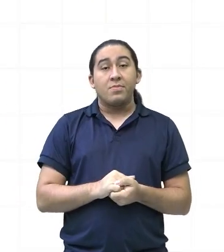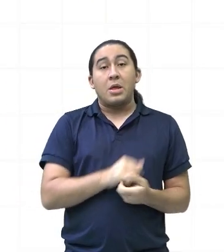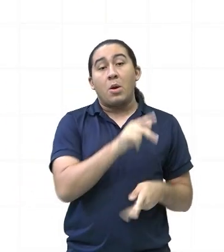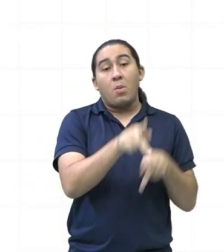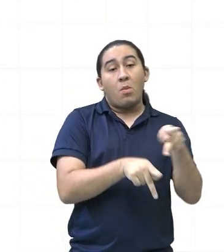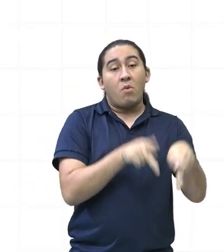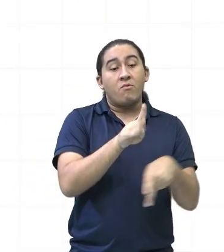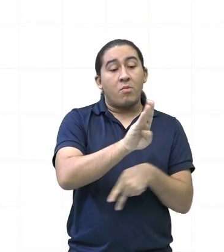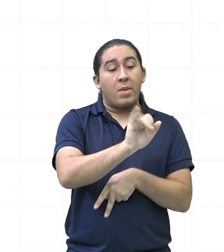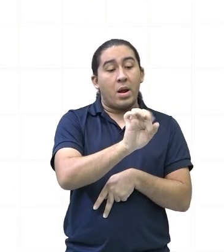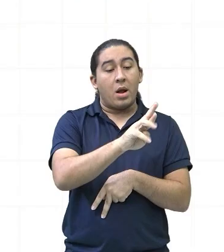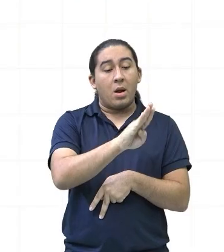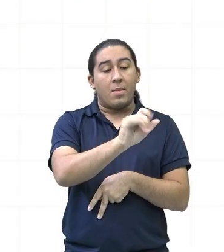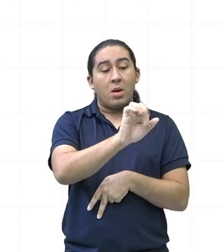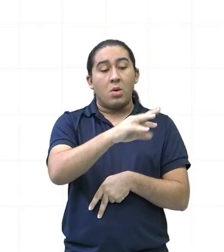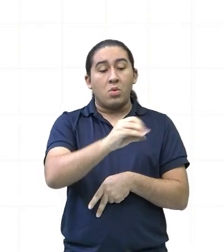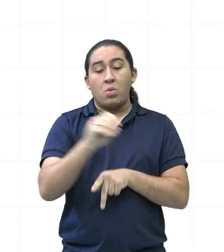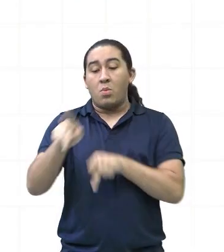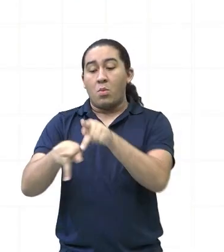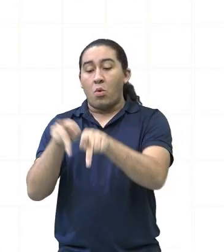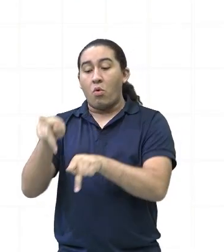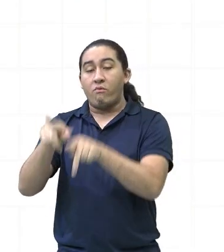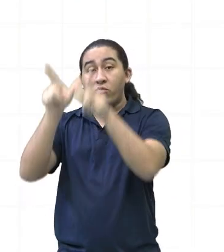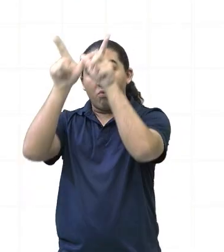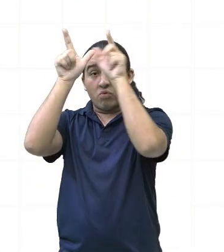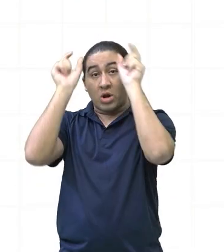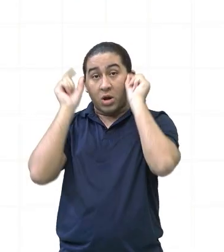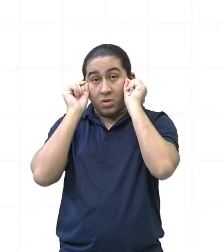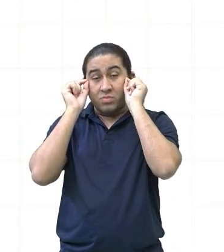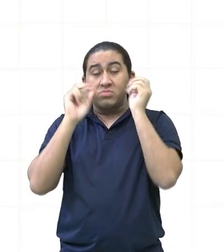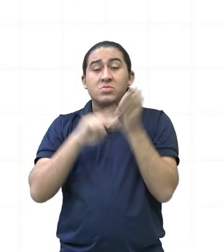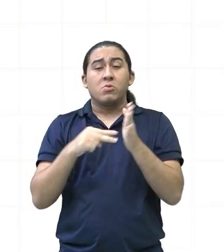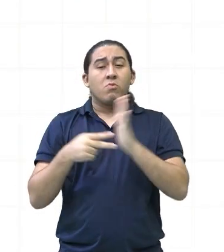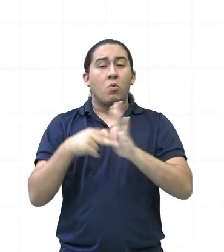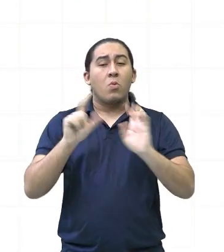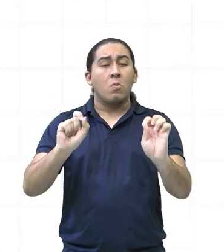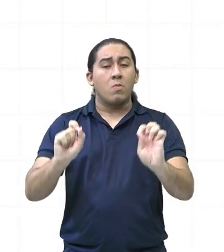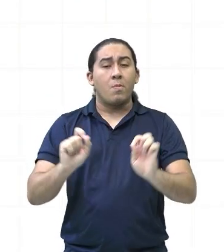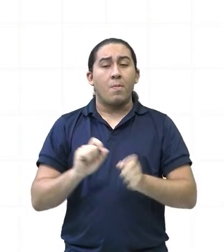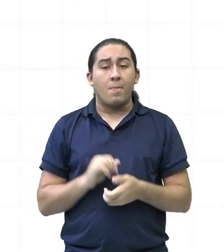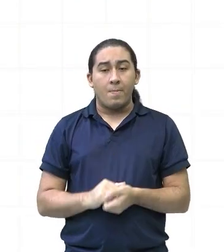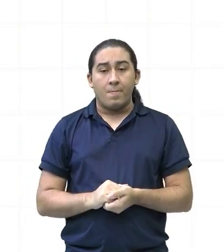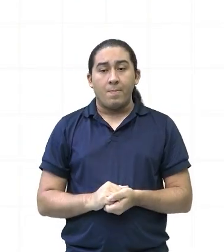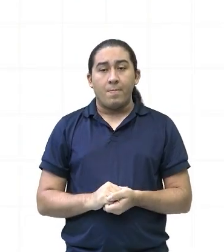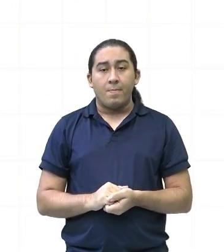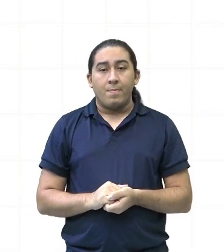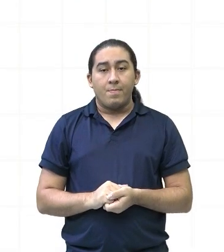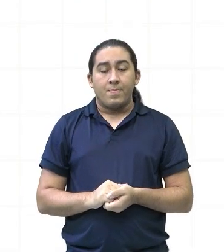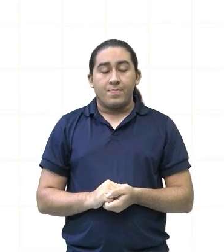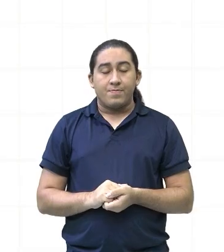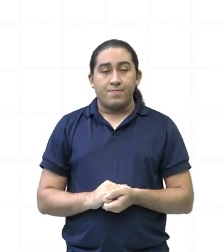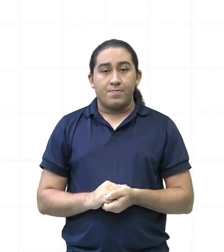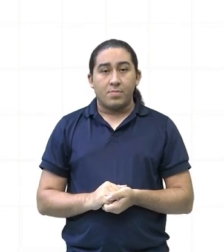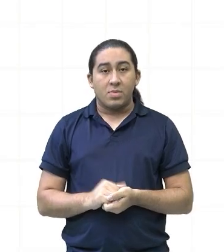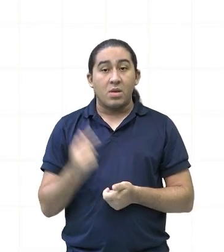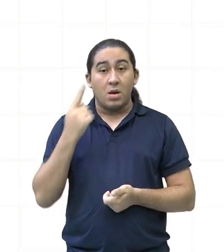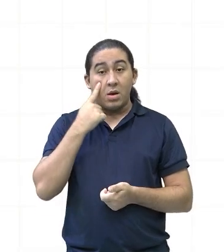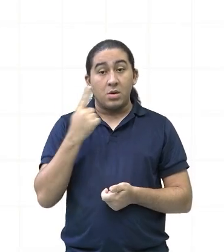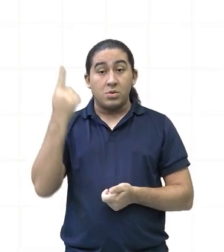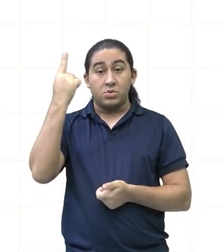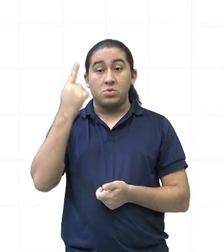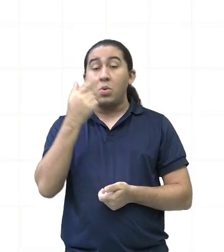e gregos. O que isso significa, professora, né? Que ele, vendo, então, essa história das